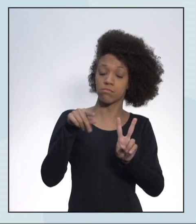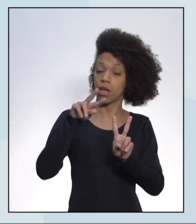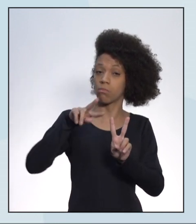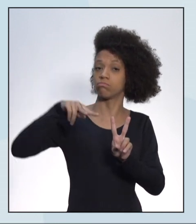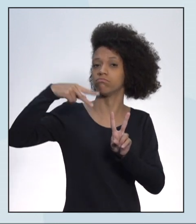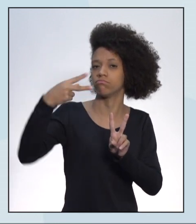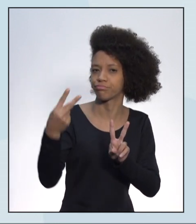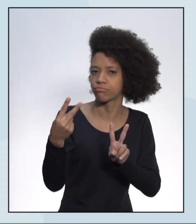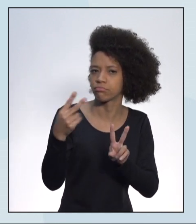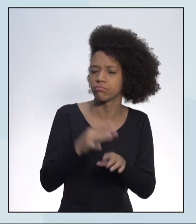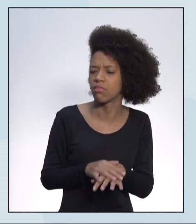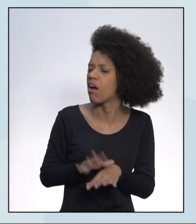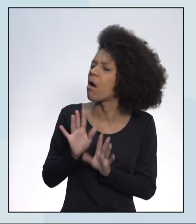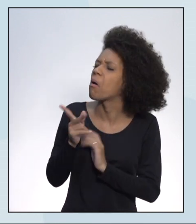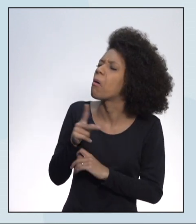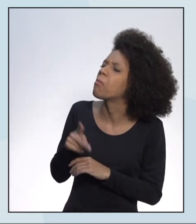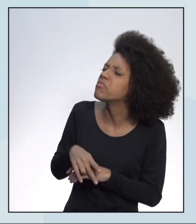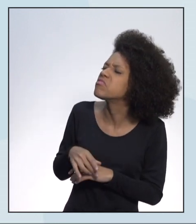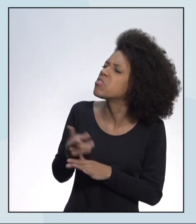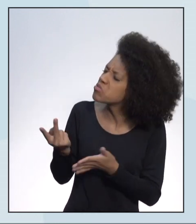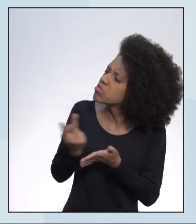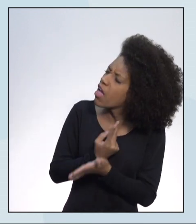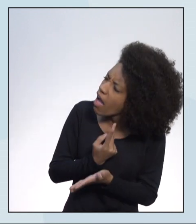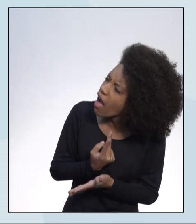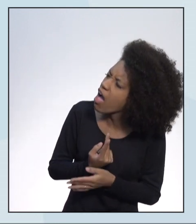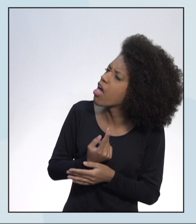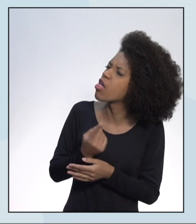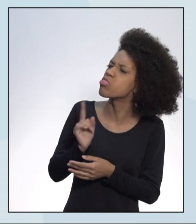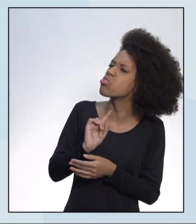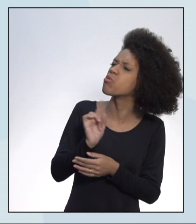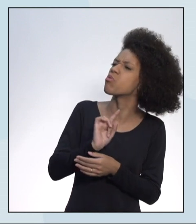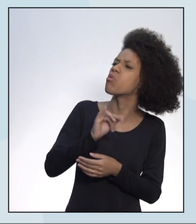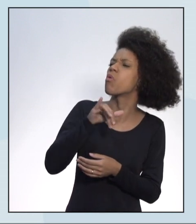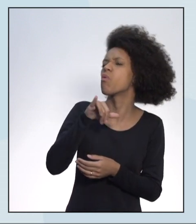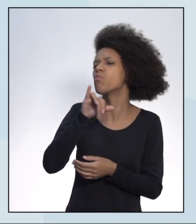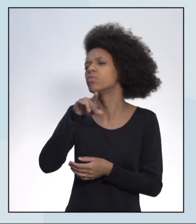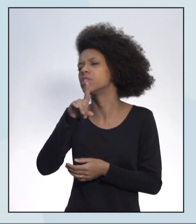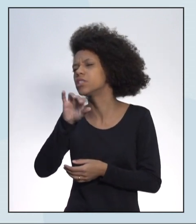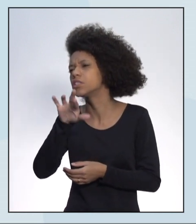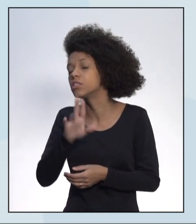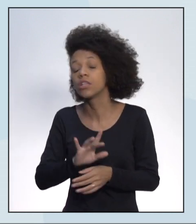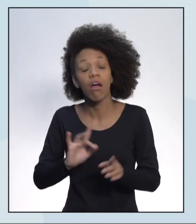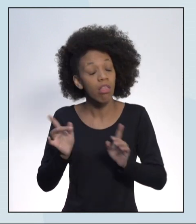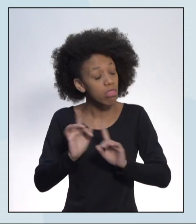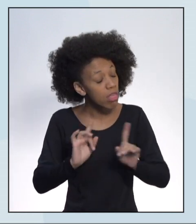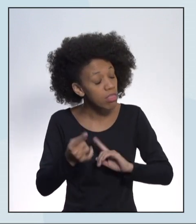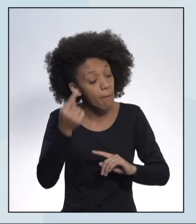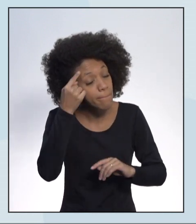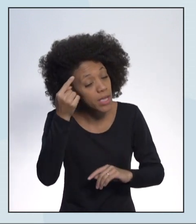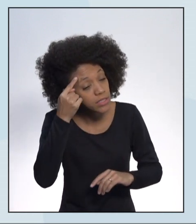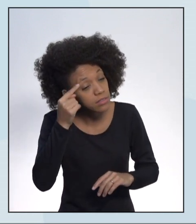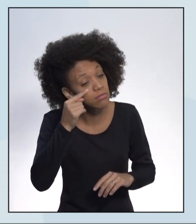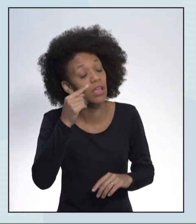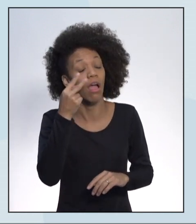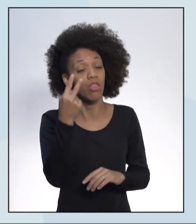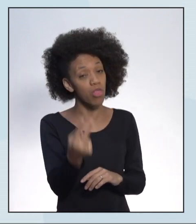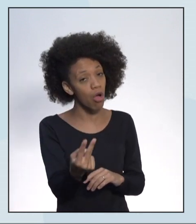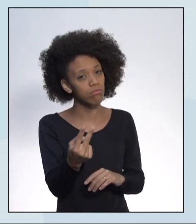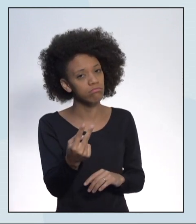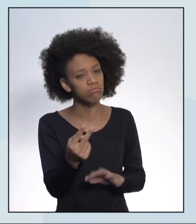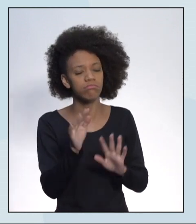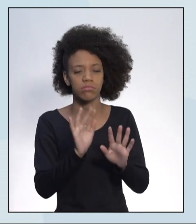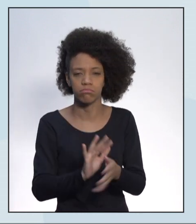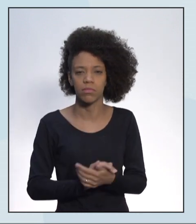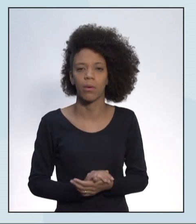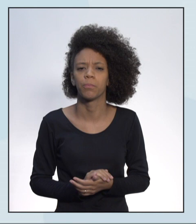você não colocou o índice, o senhor está errado. Eu falei, não, se eu não coloquei o índice, pense que é 2. Tá bom? Então a raiz de 16 é 4,